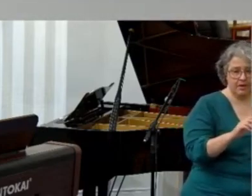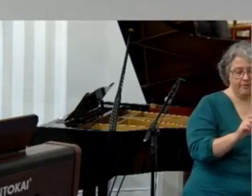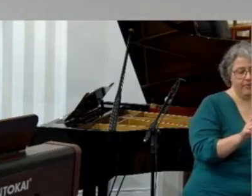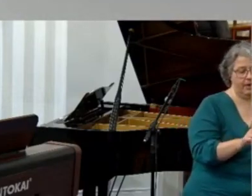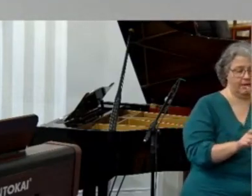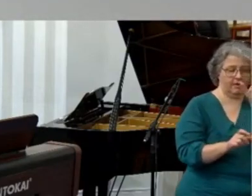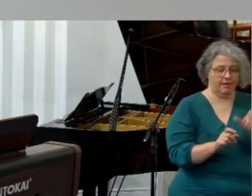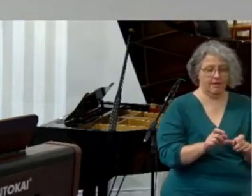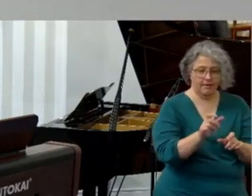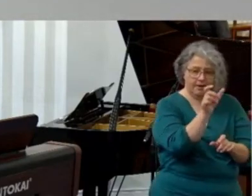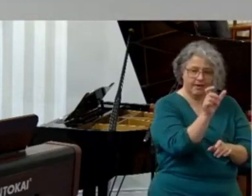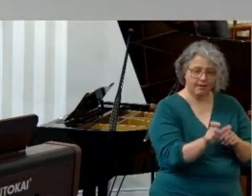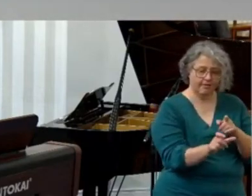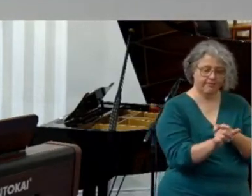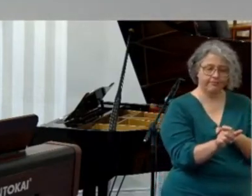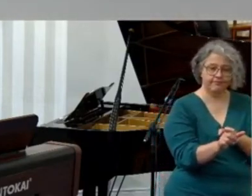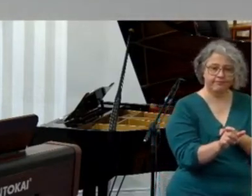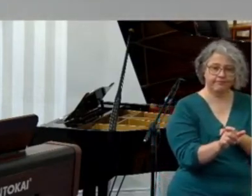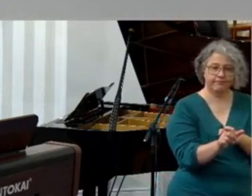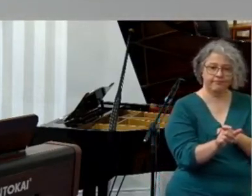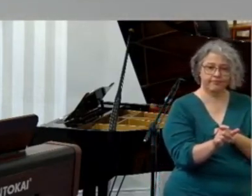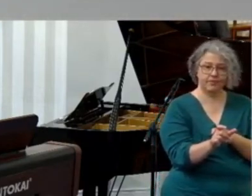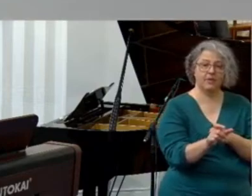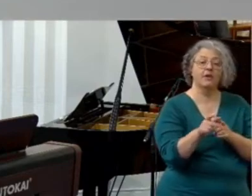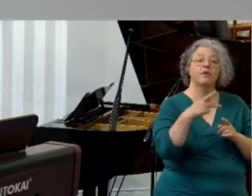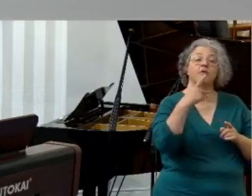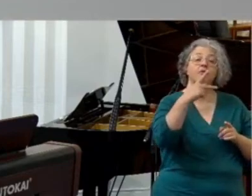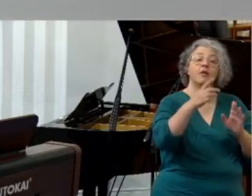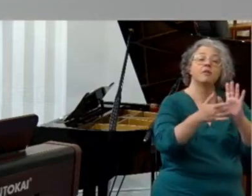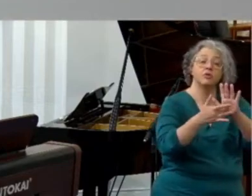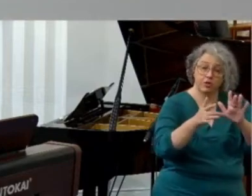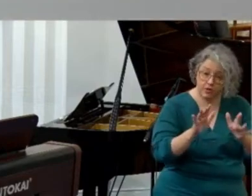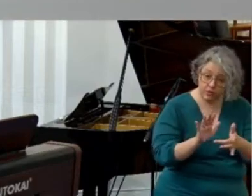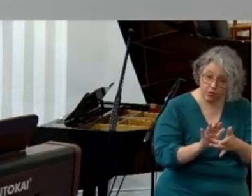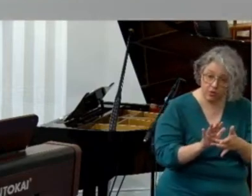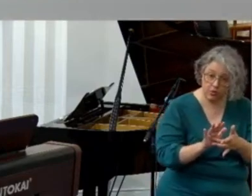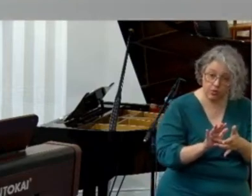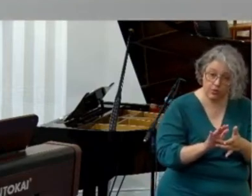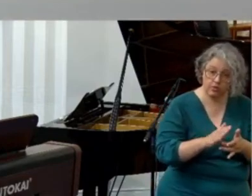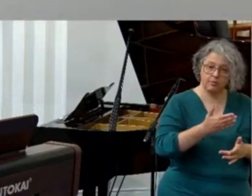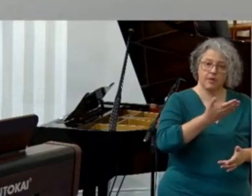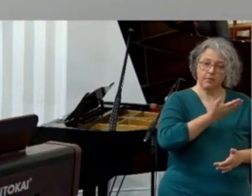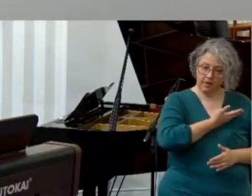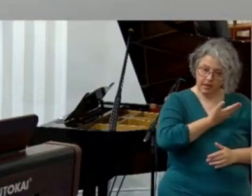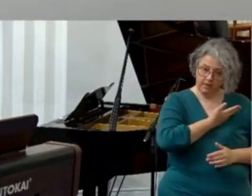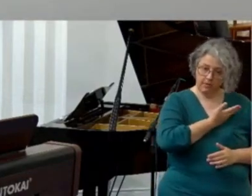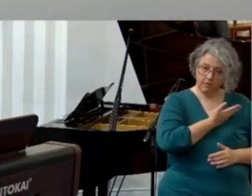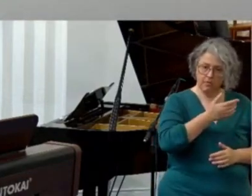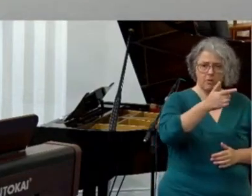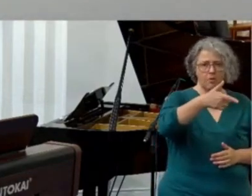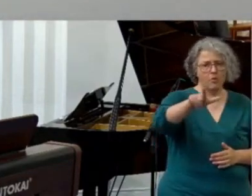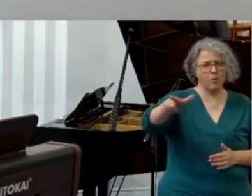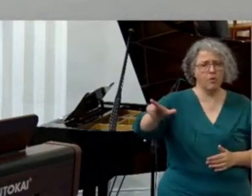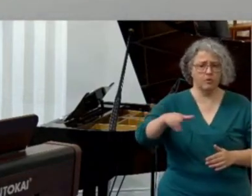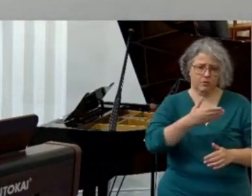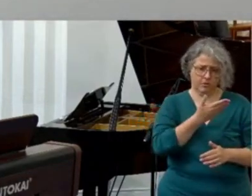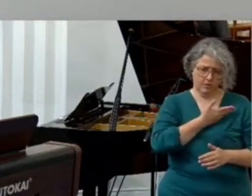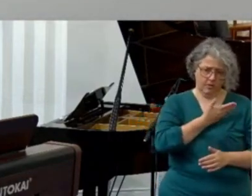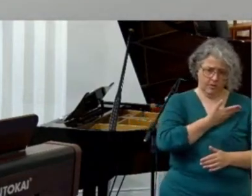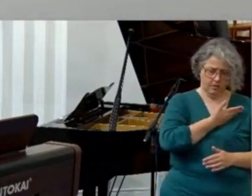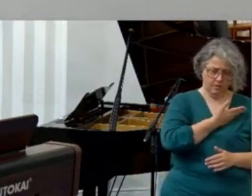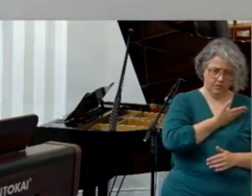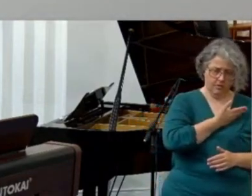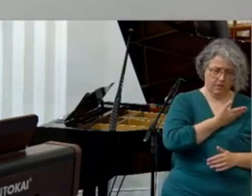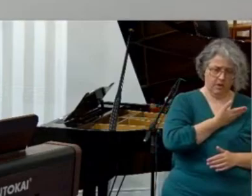quadro, você vai estar falando também de Jesus para alguns amiguinhos, outros amigos,